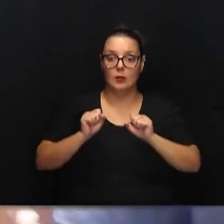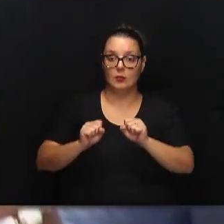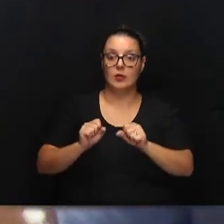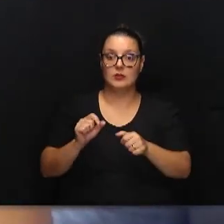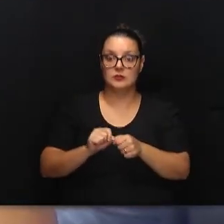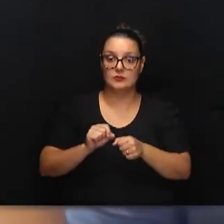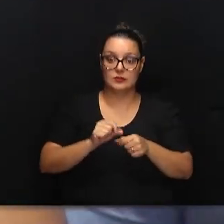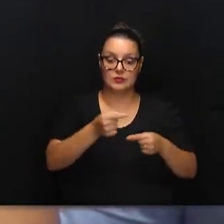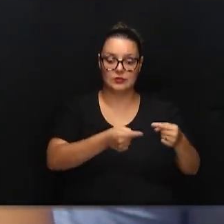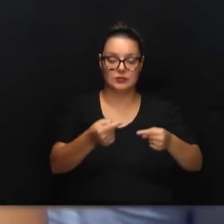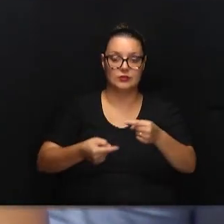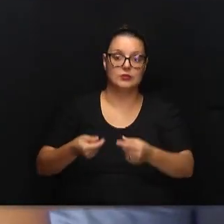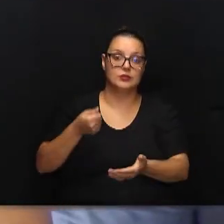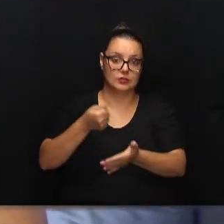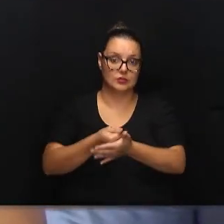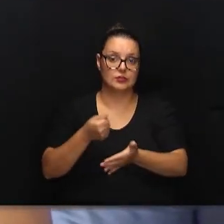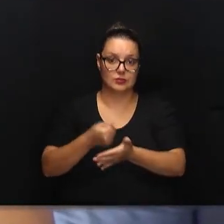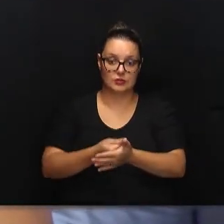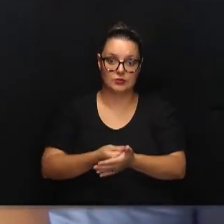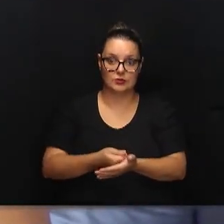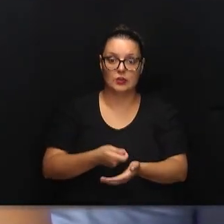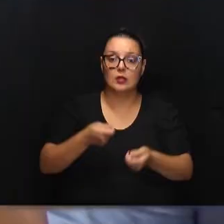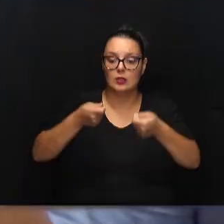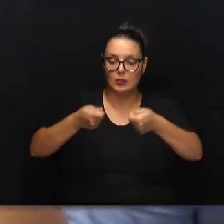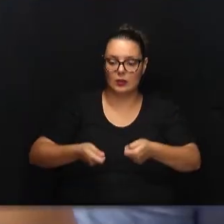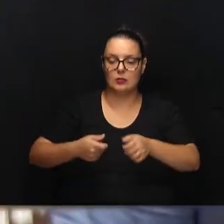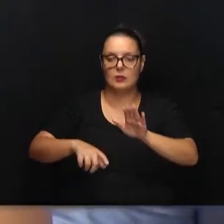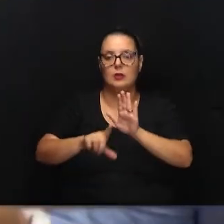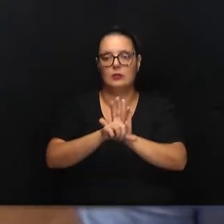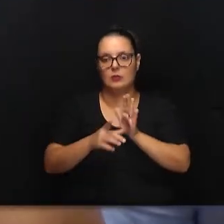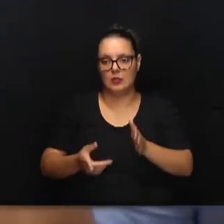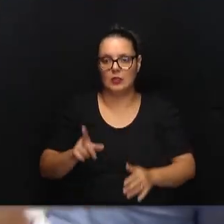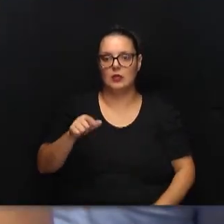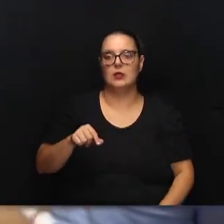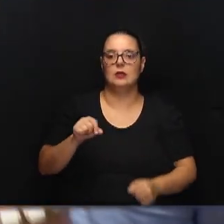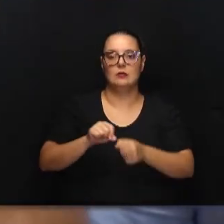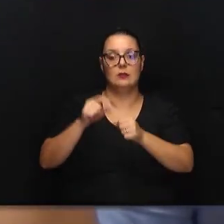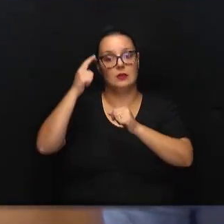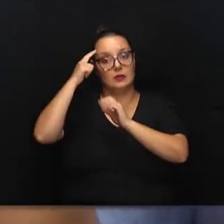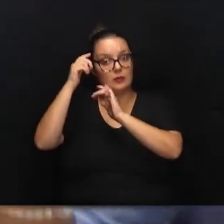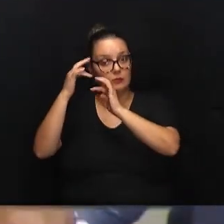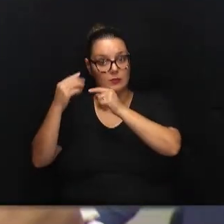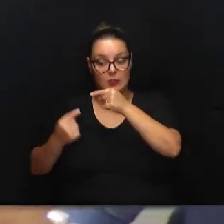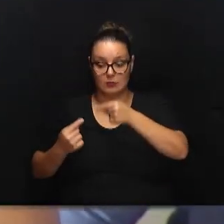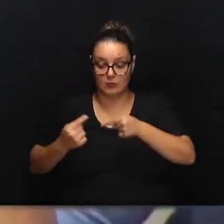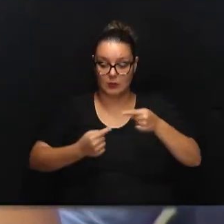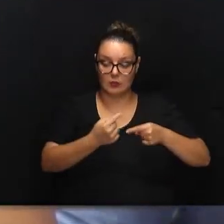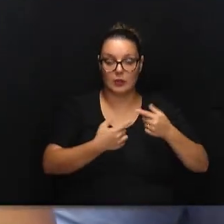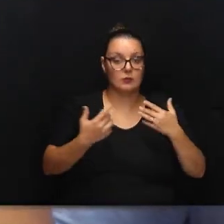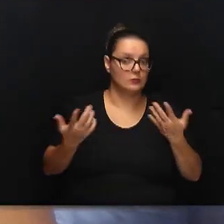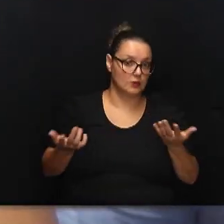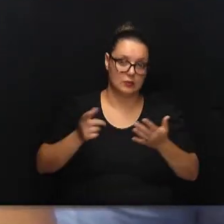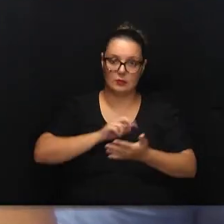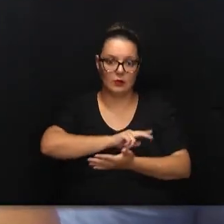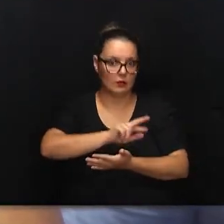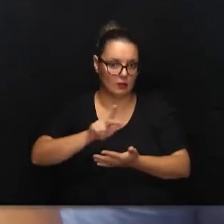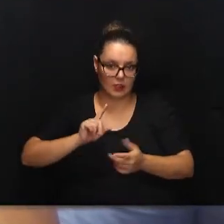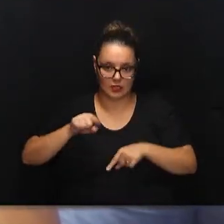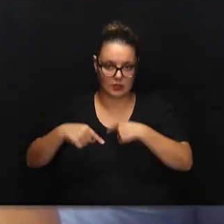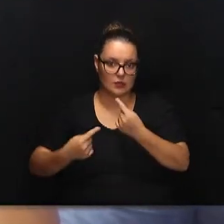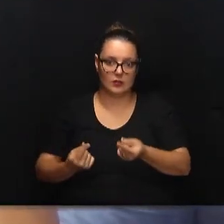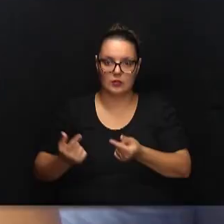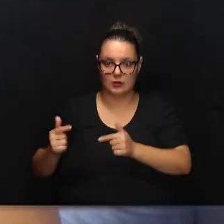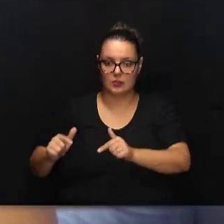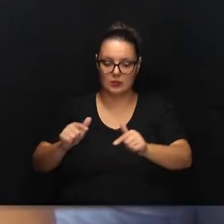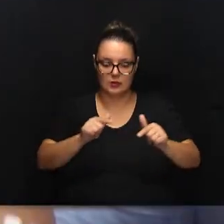o debate e cumprir a obrigatoriedade da lei, né? Que é fazer reflexão, debater, enfim, né? Estabelecer